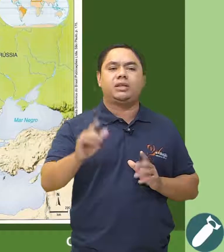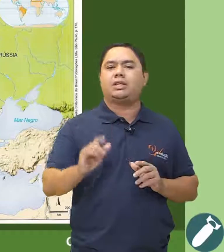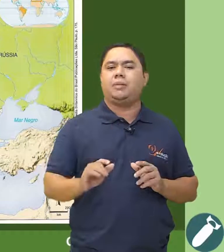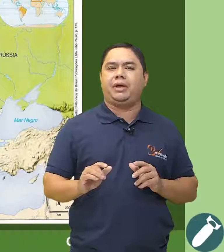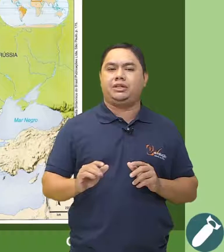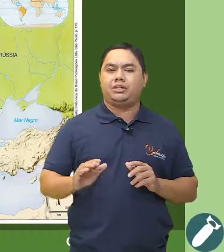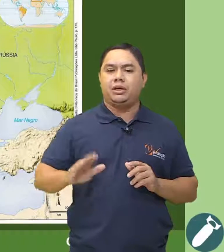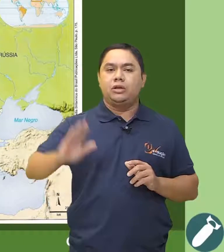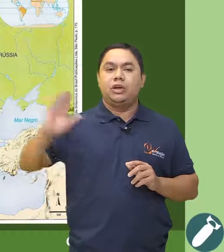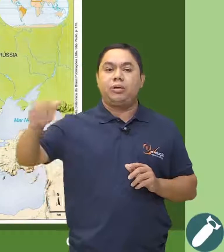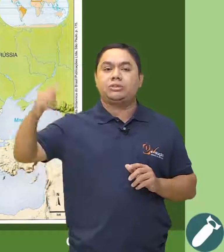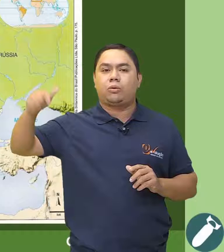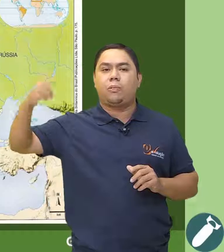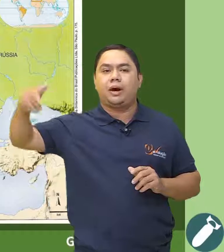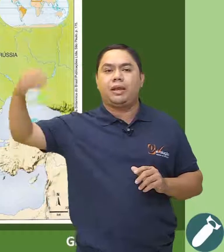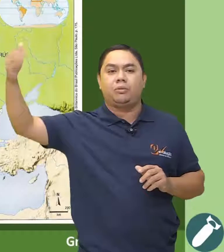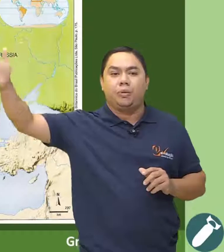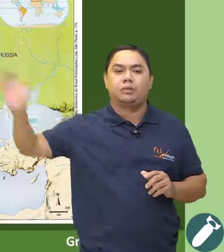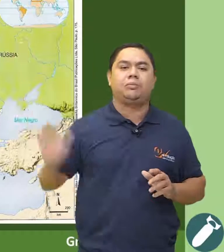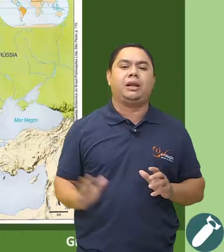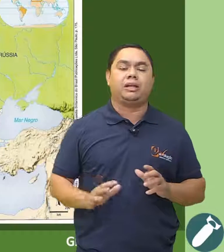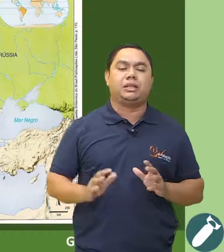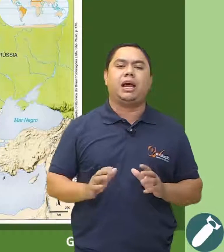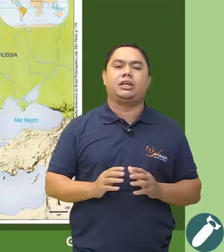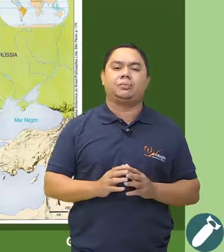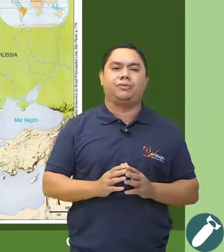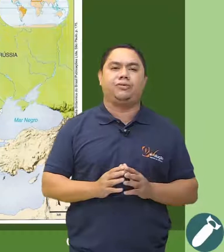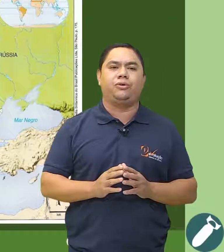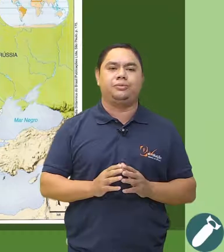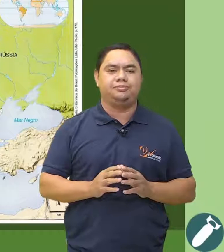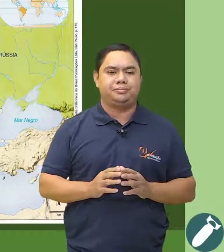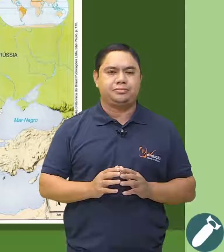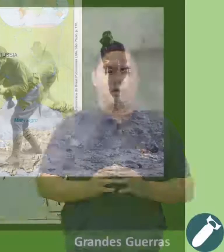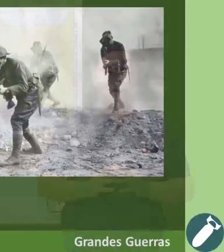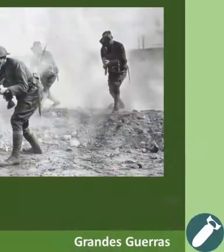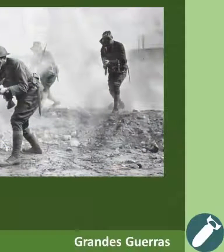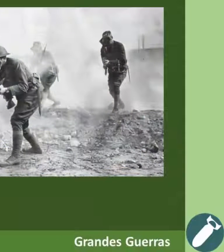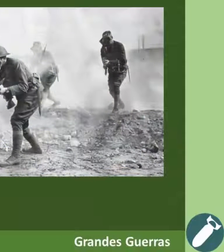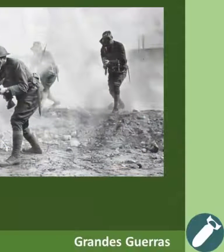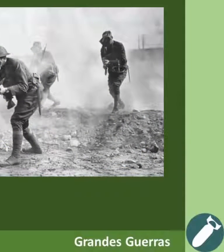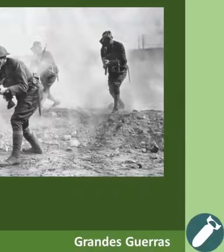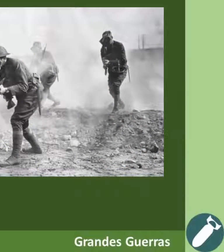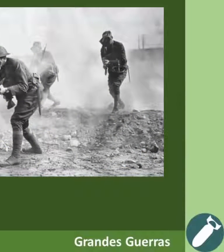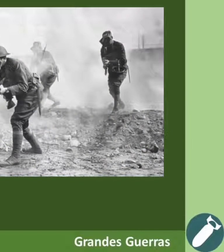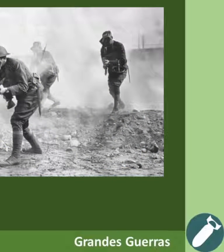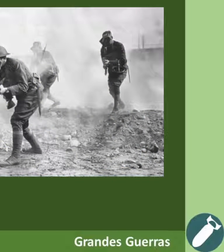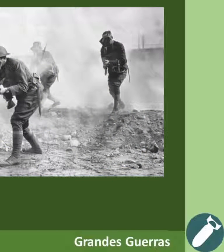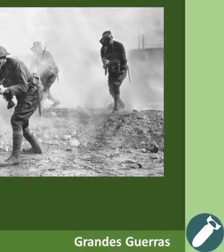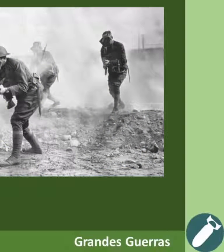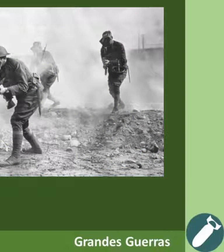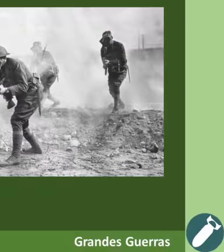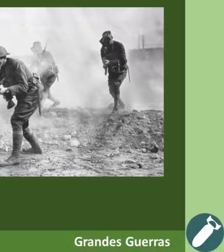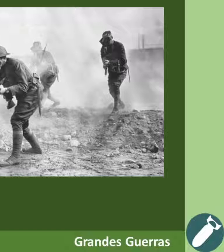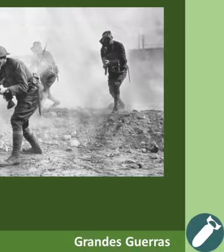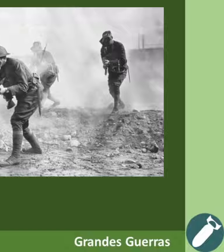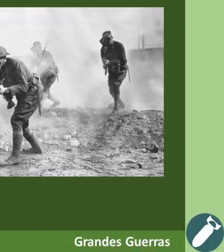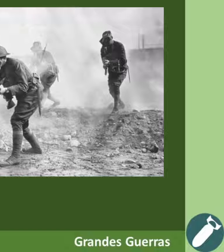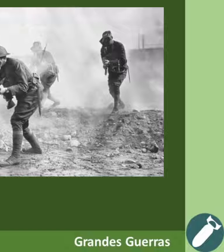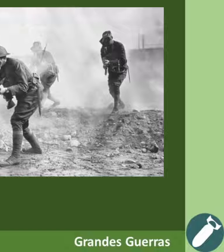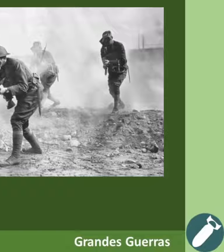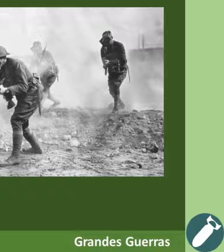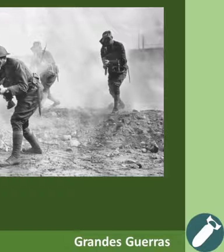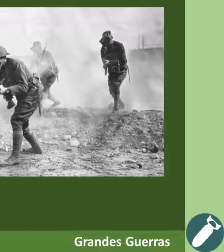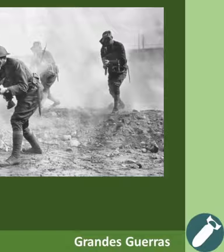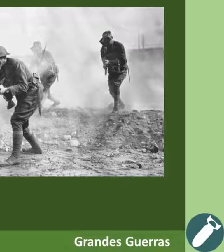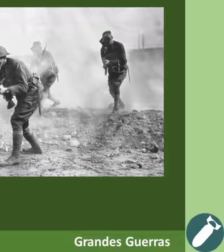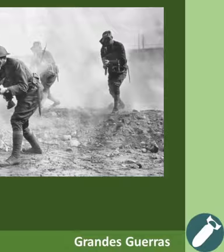muda drasticamente. Nós vamos acompanhar no próximo slide, por favor. Aqui nós estamos utilizando a guerra química, que